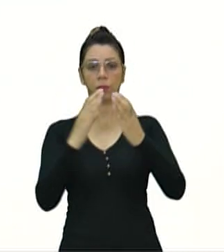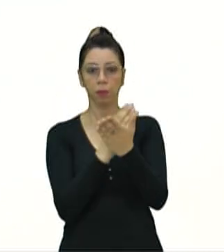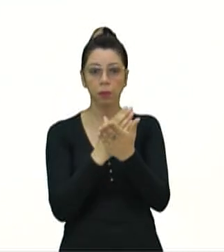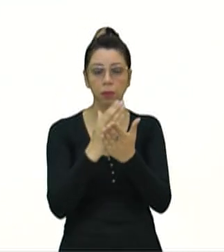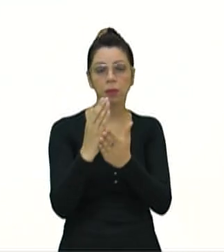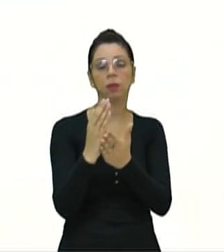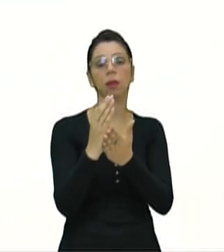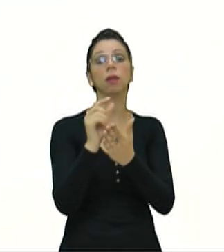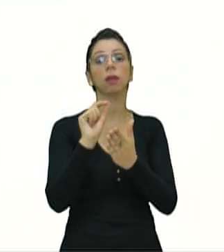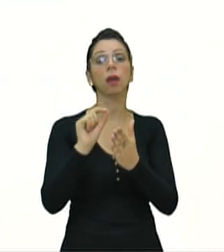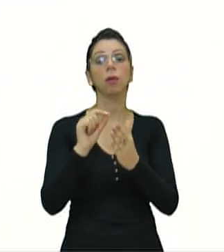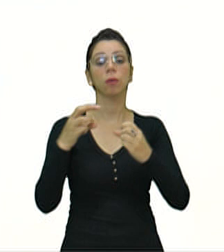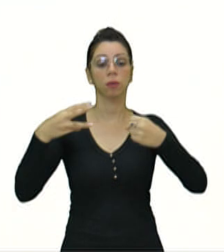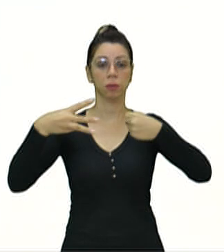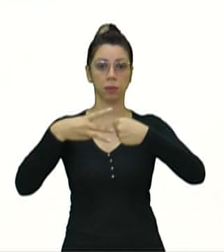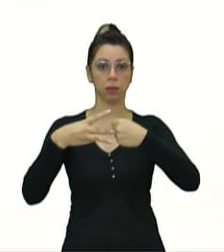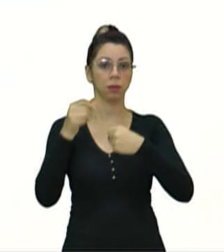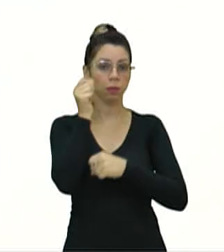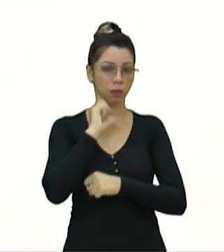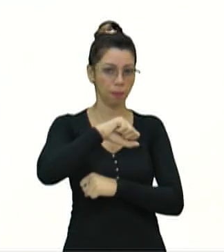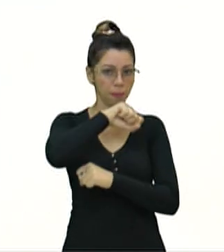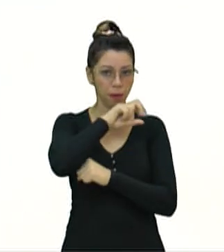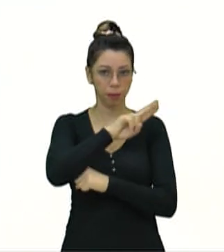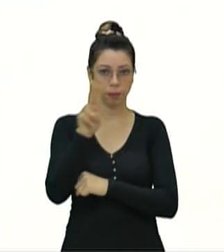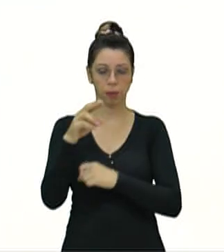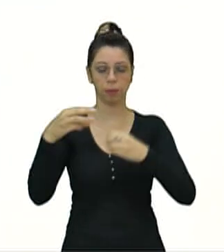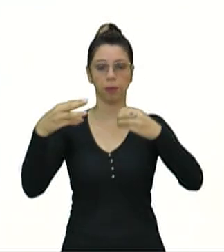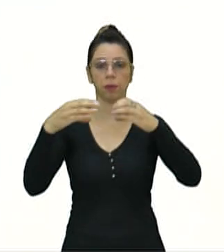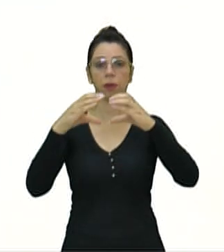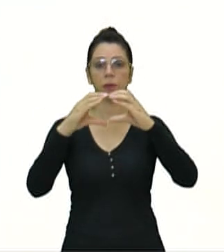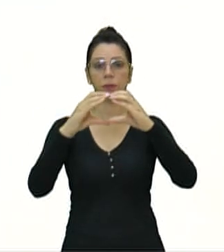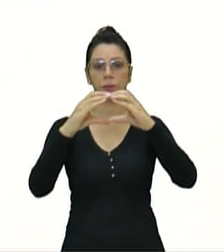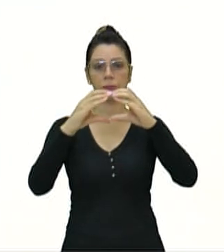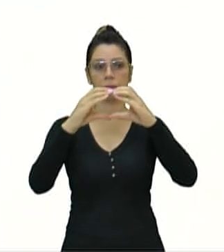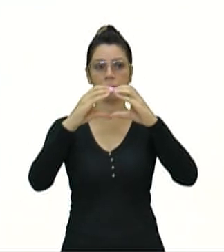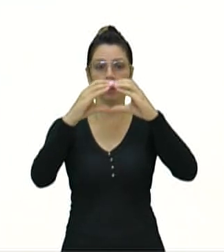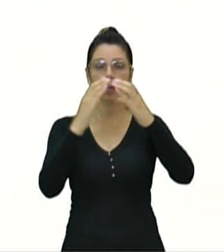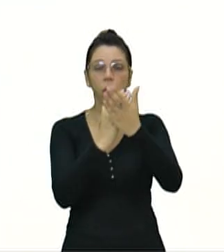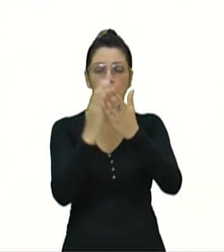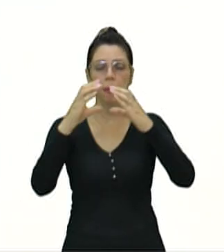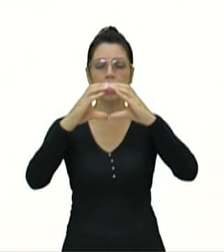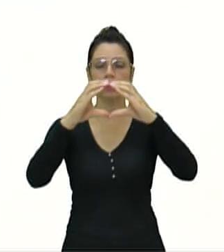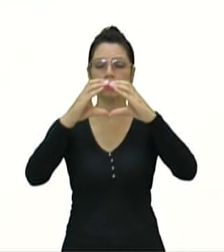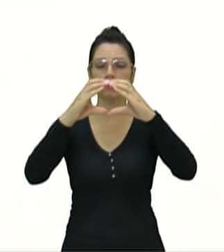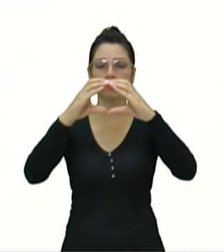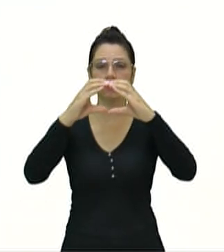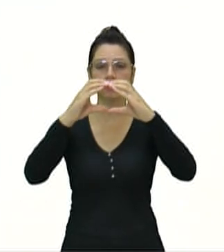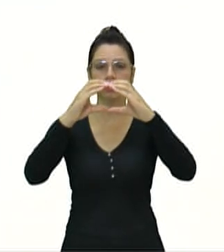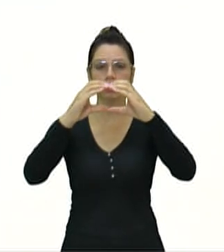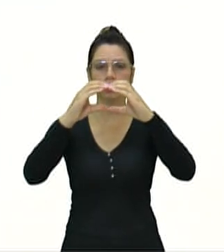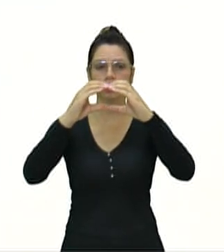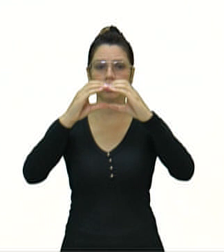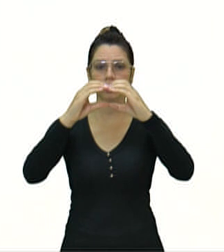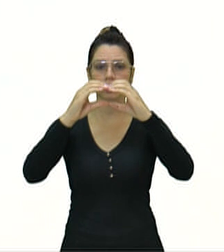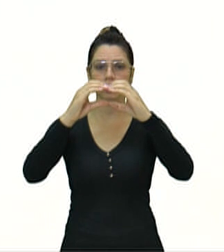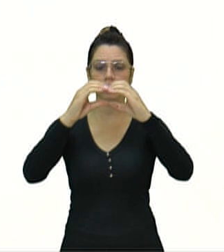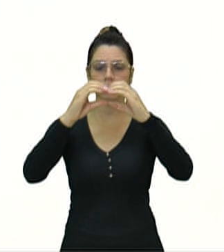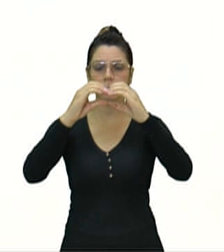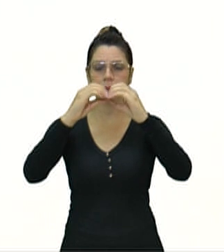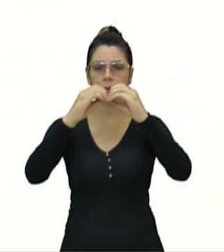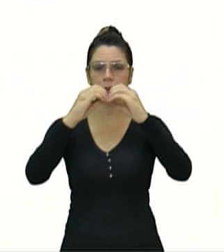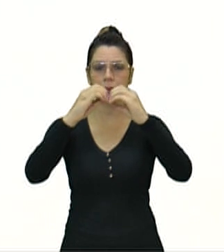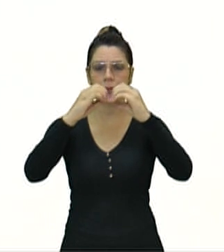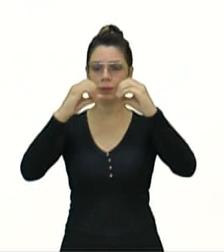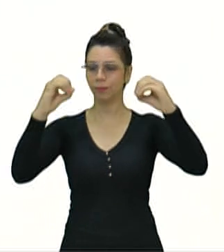célula-mãe, um início de um processo de bipartição, ou seja, a formação de duas partes, e a separação dessas duas em duas